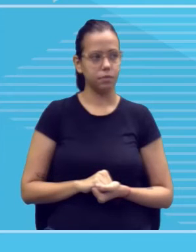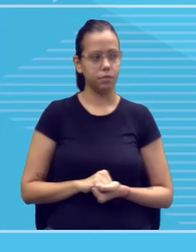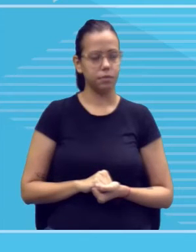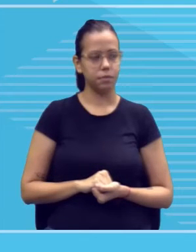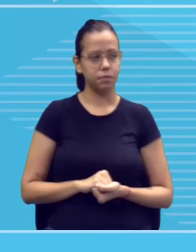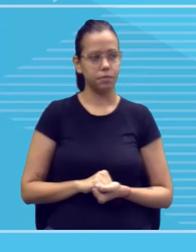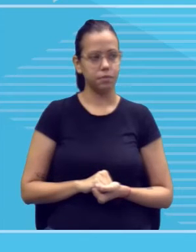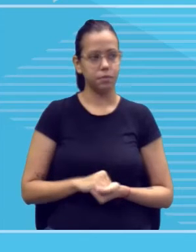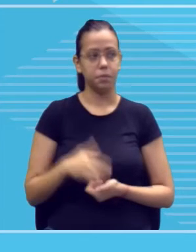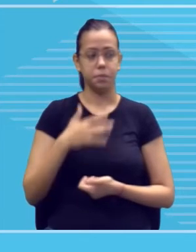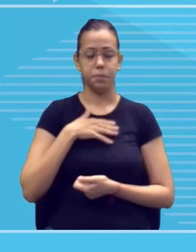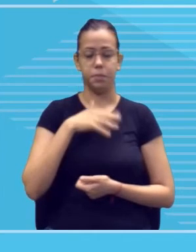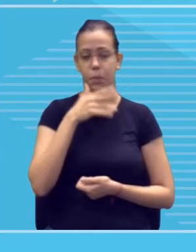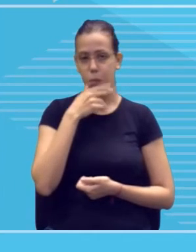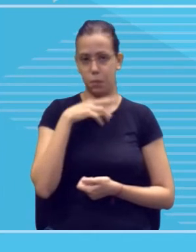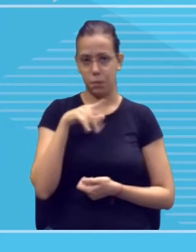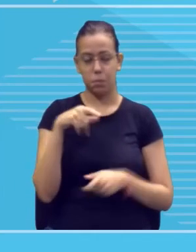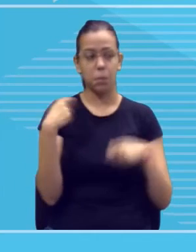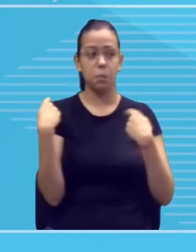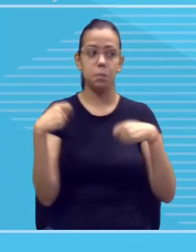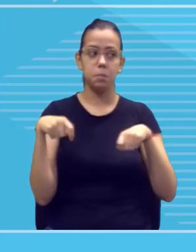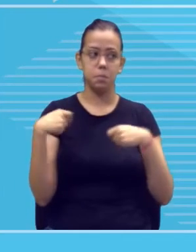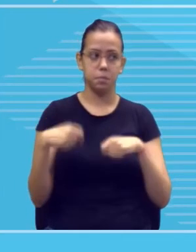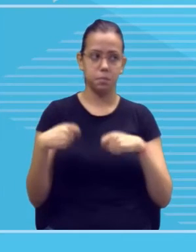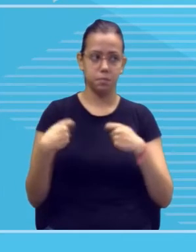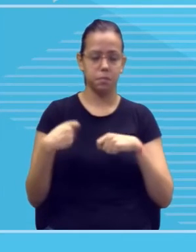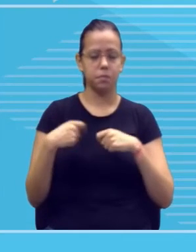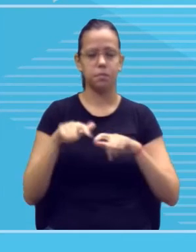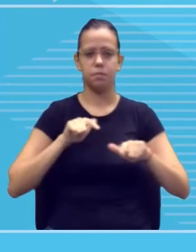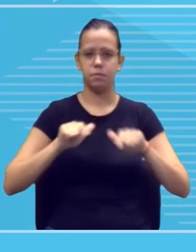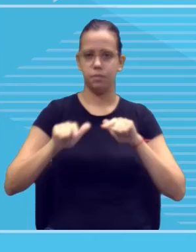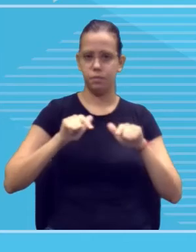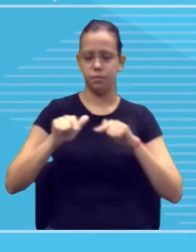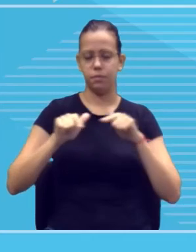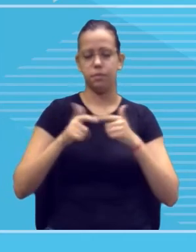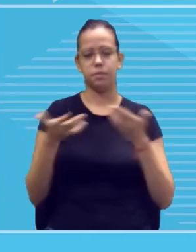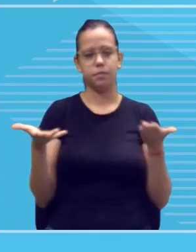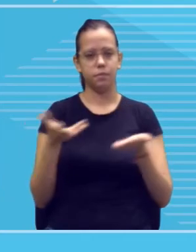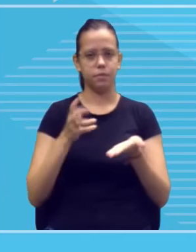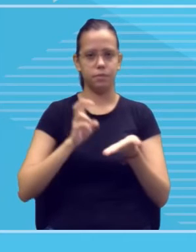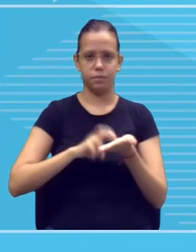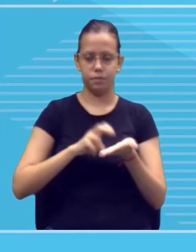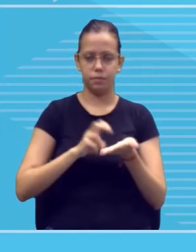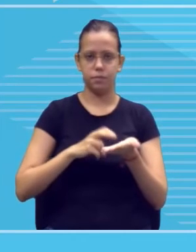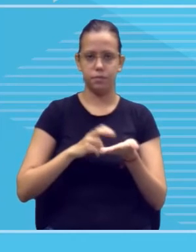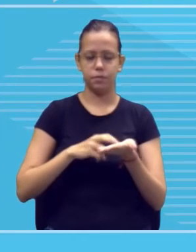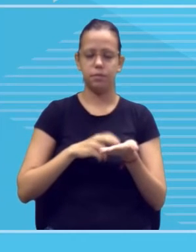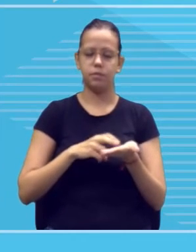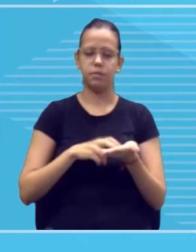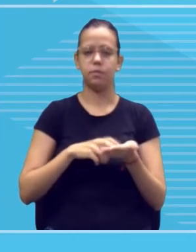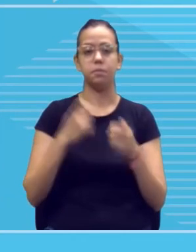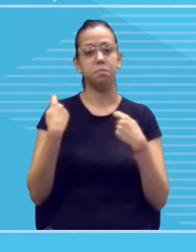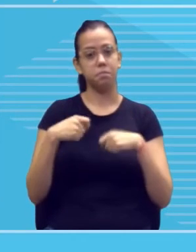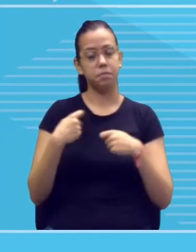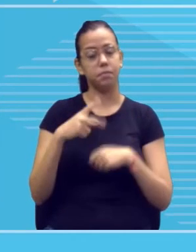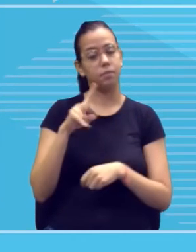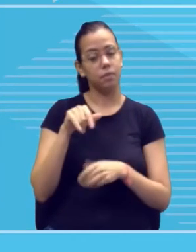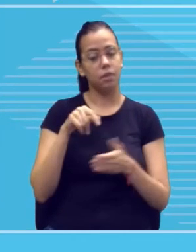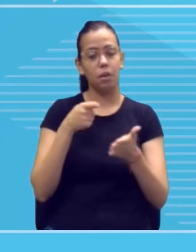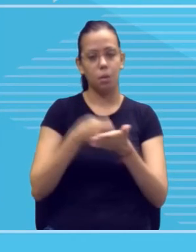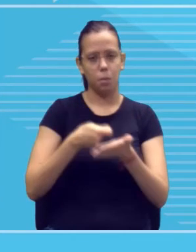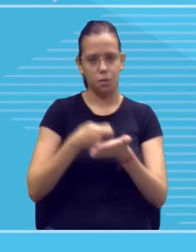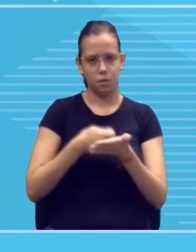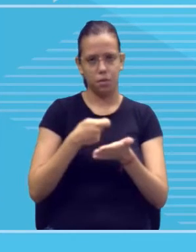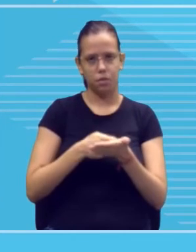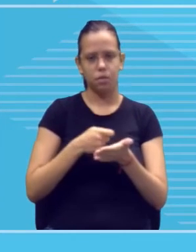meu irmão precisa trabalhar hoje de manhã ele deve trabalhar ele obrigado mas